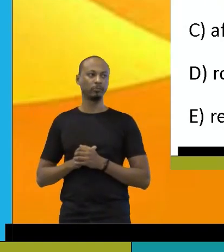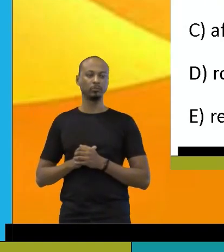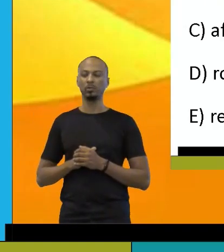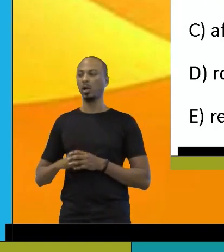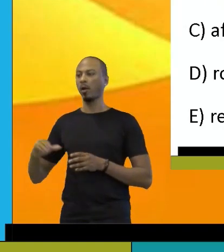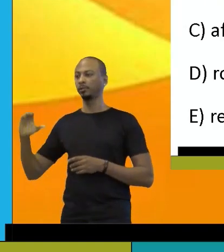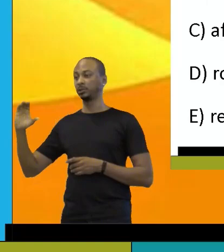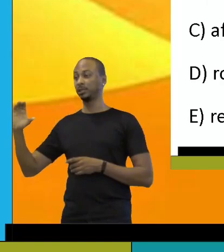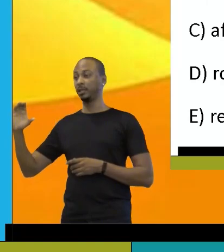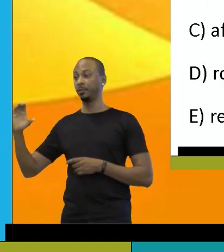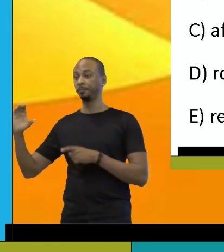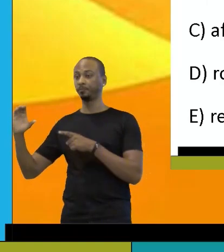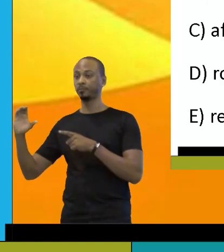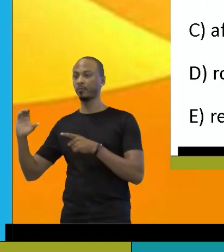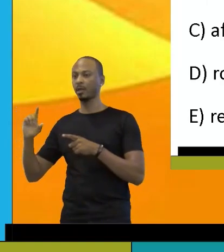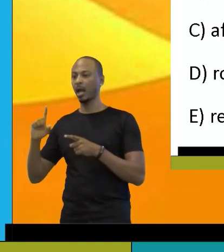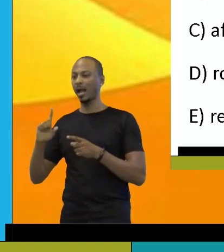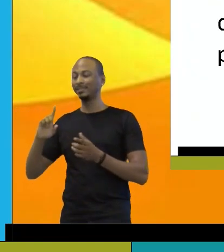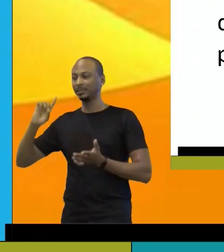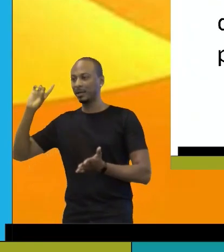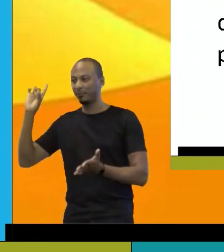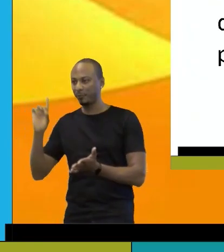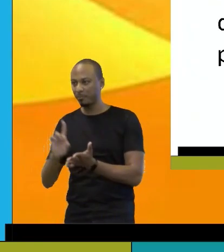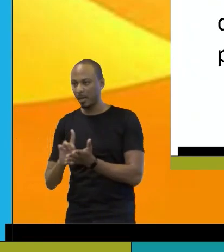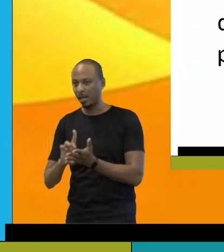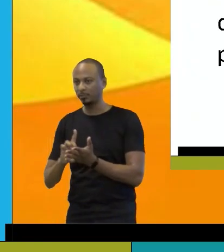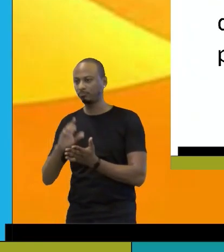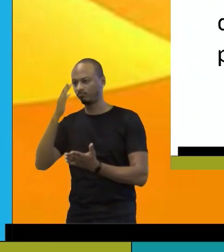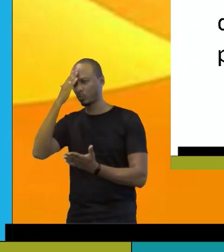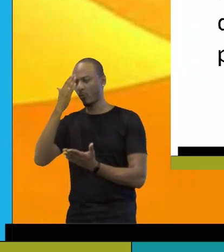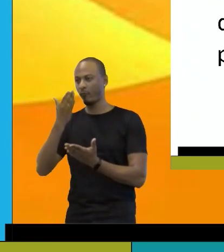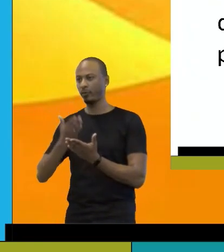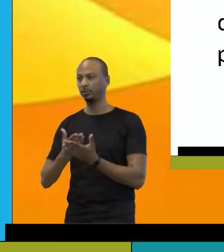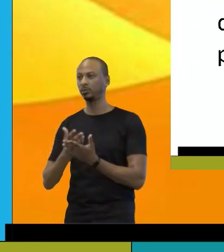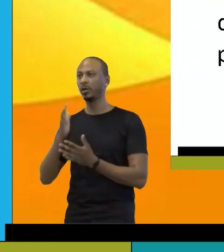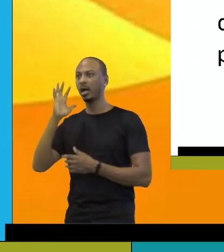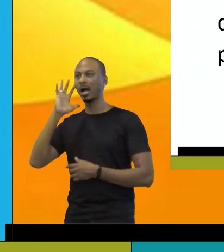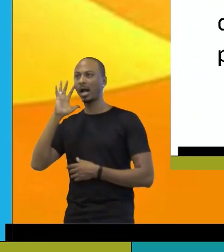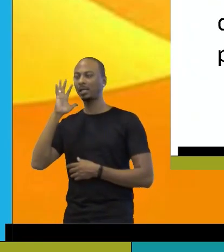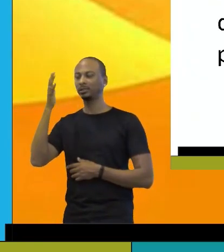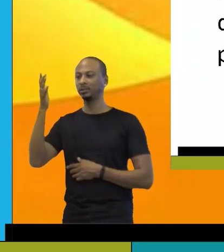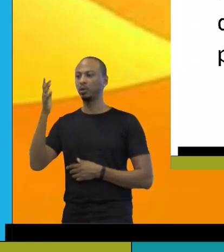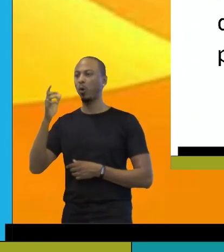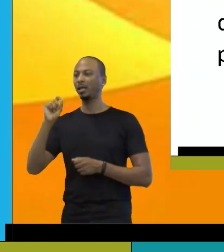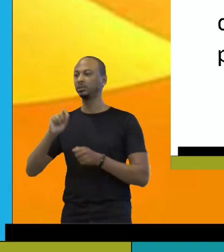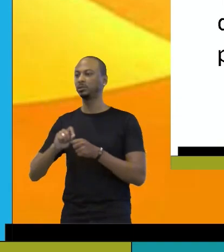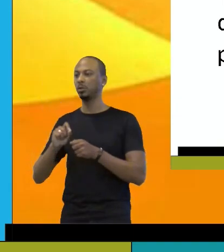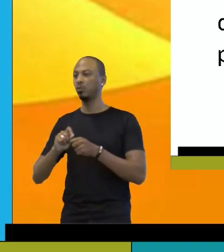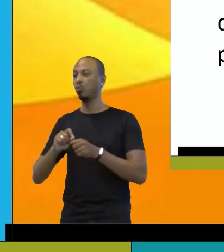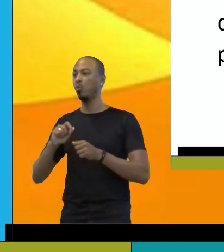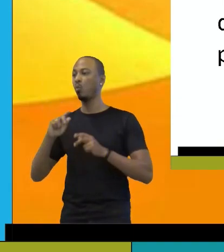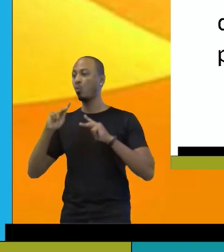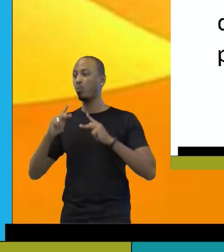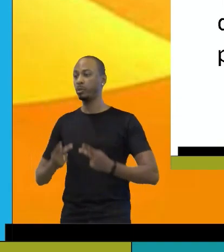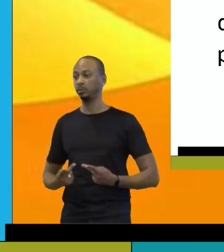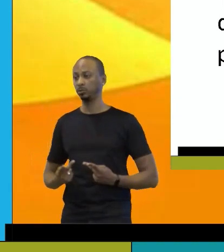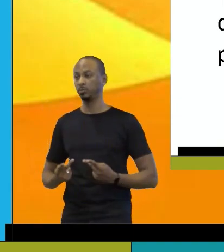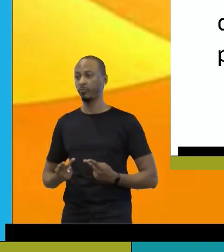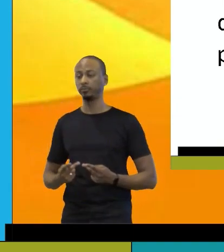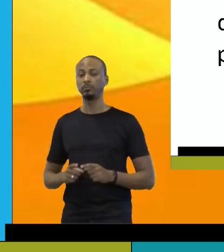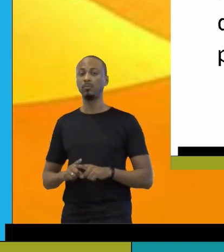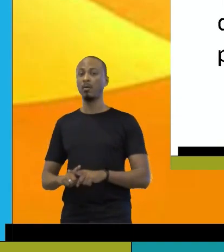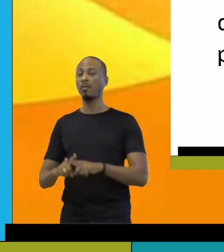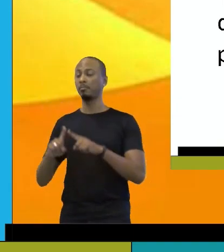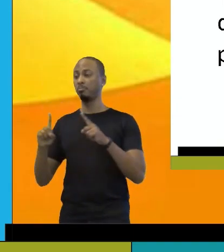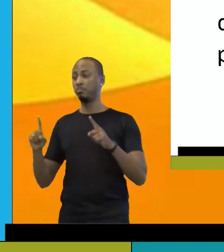a confiança na razão autônoma como fundamento da ação humana. Olha aqui. Não obstante,